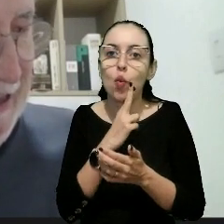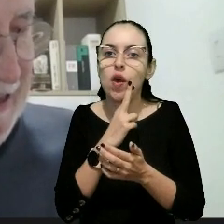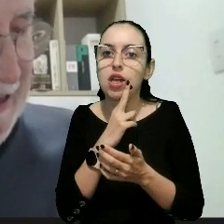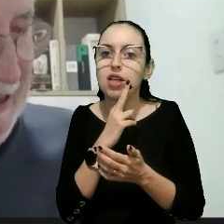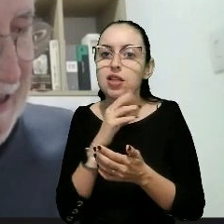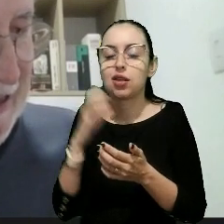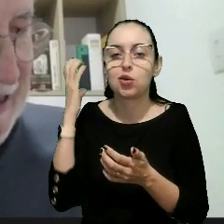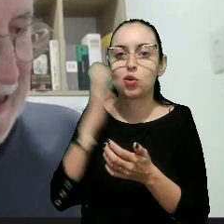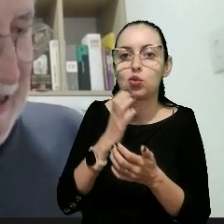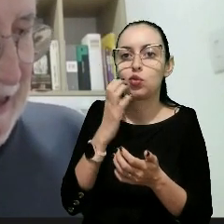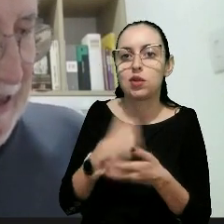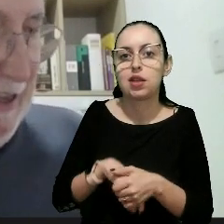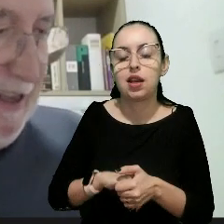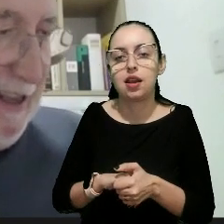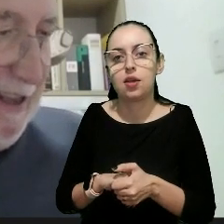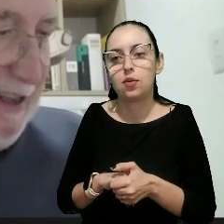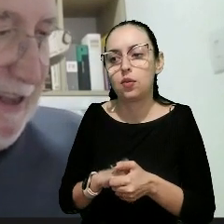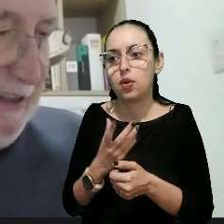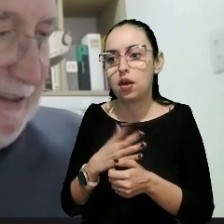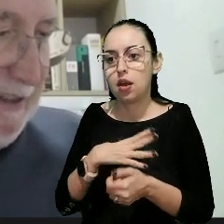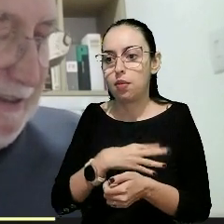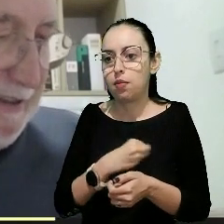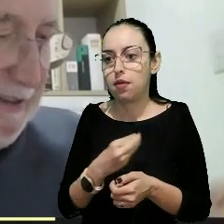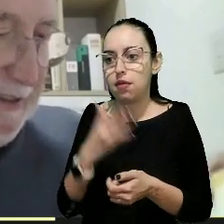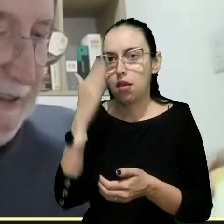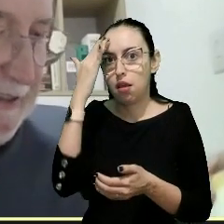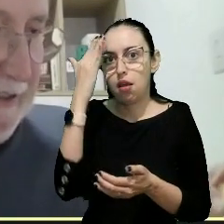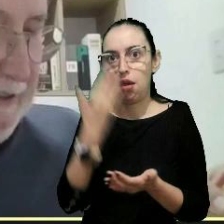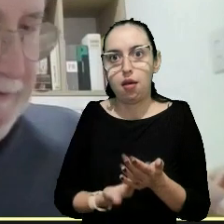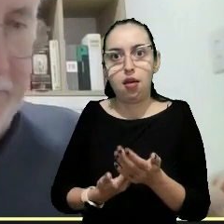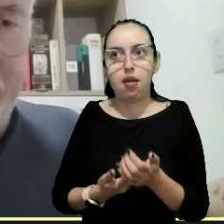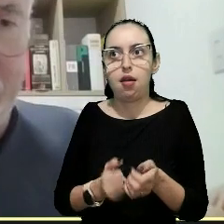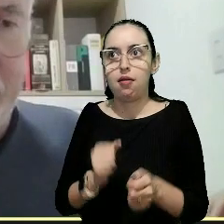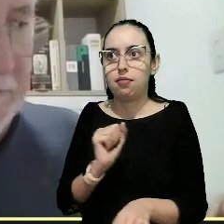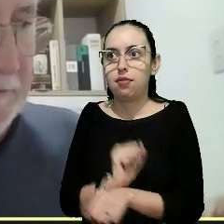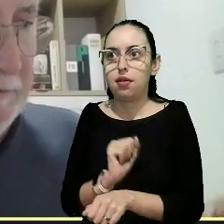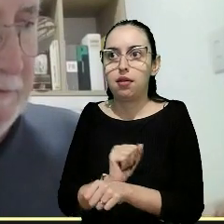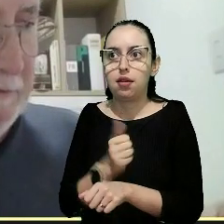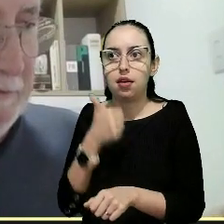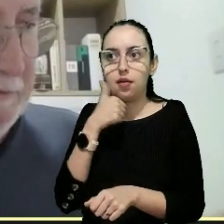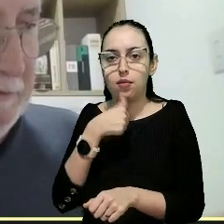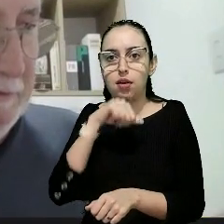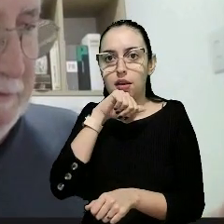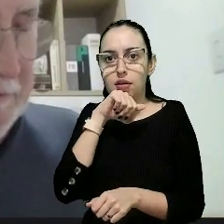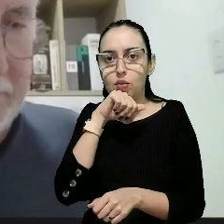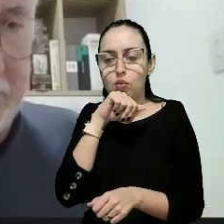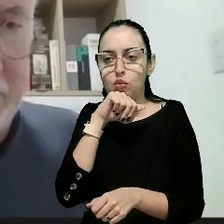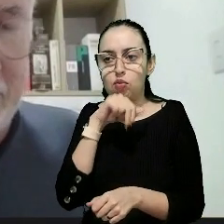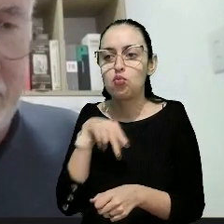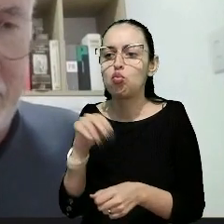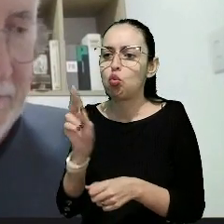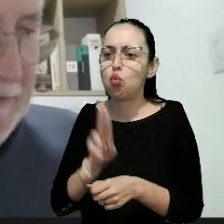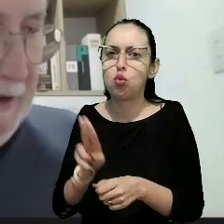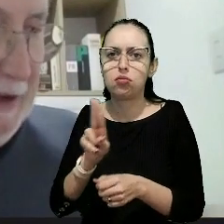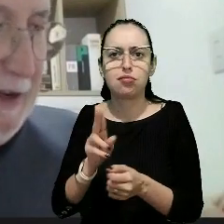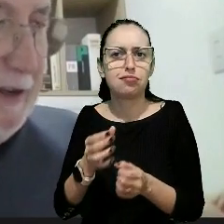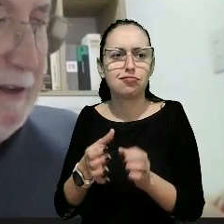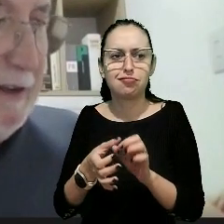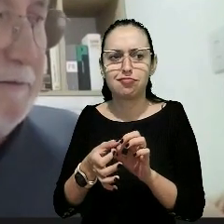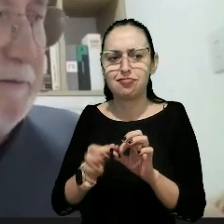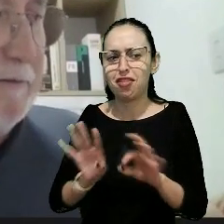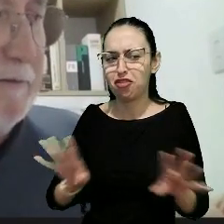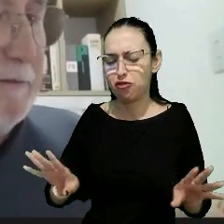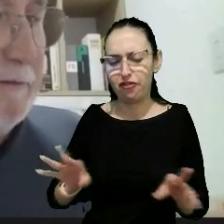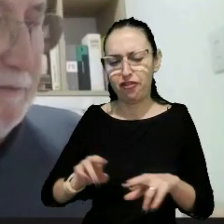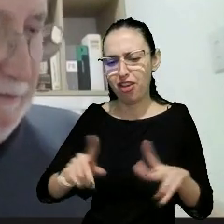conta lá do restaurante com o celular, né? E ele se assustou com isso. Ele falou: Peraí, mãe, essas coisas que